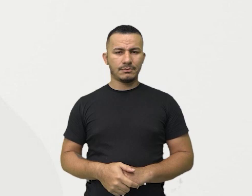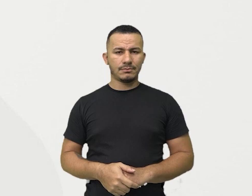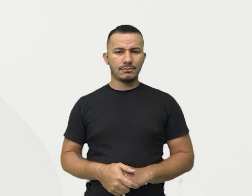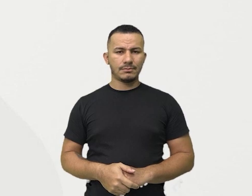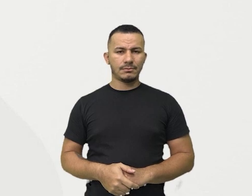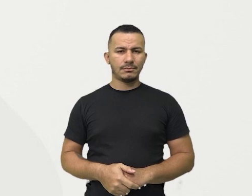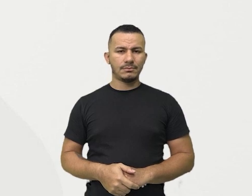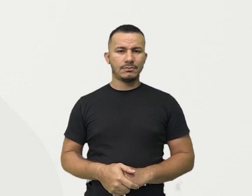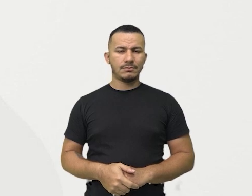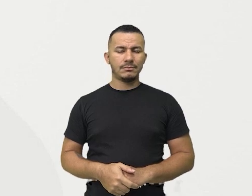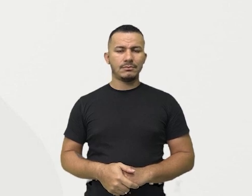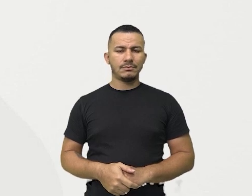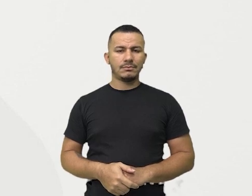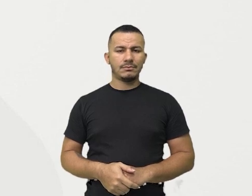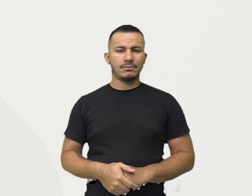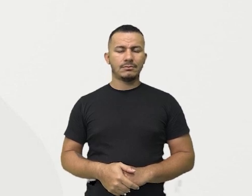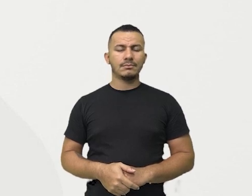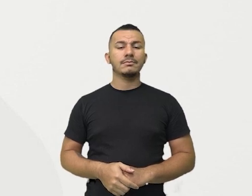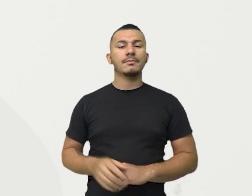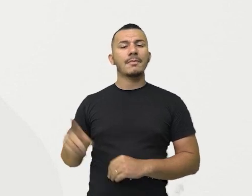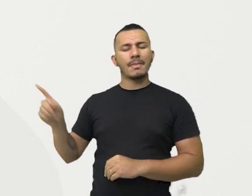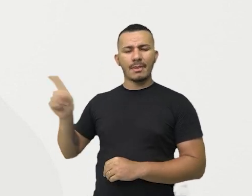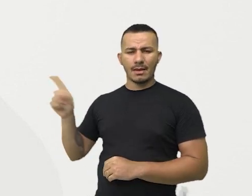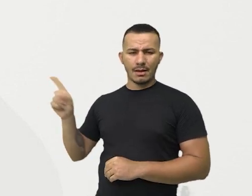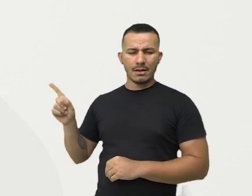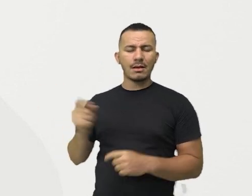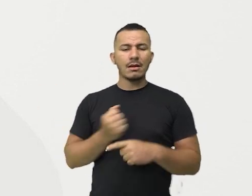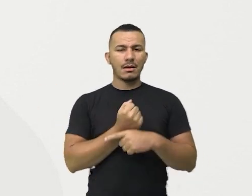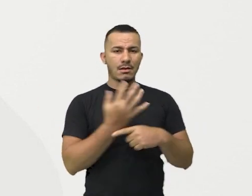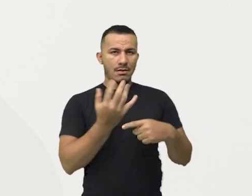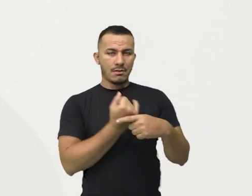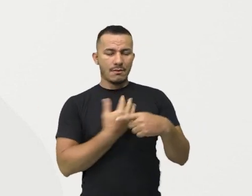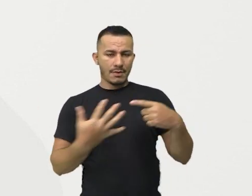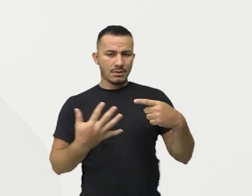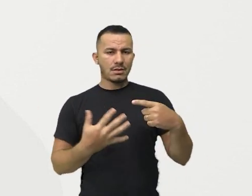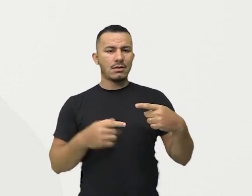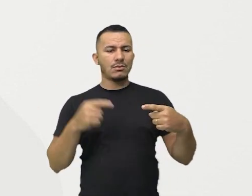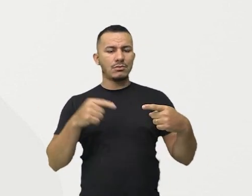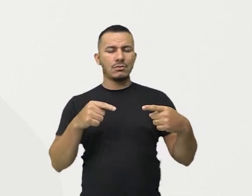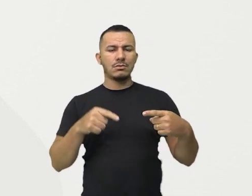Vejam então, pessoal, uma fração também